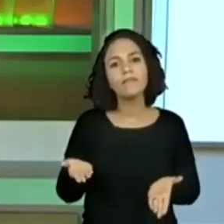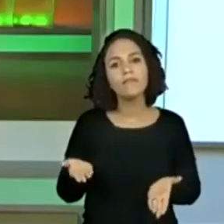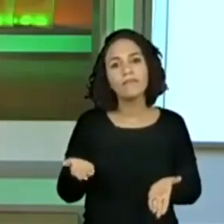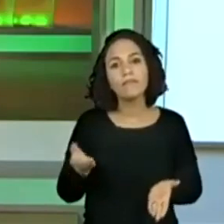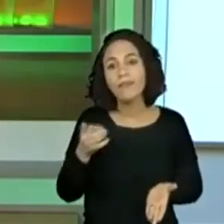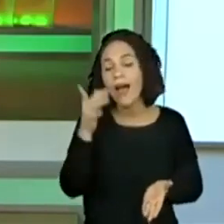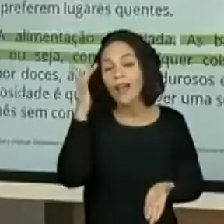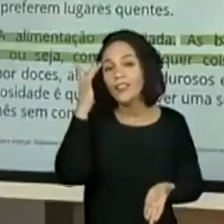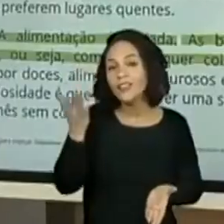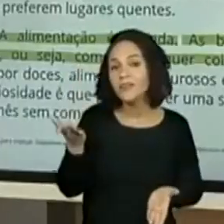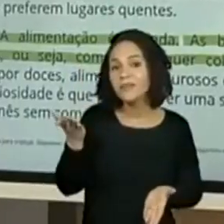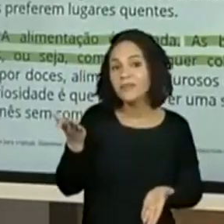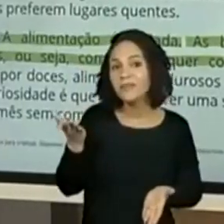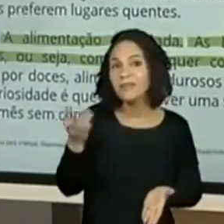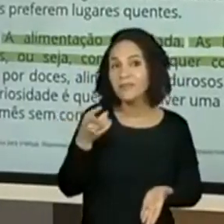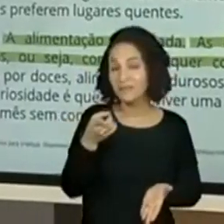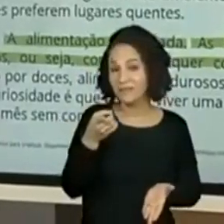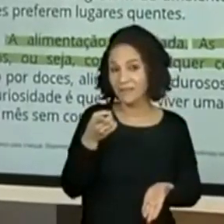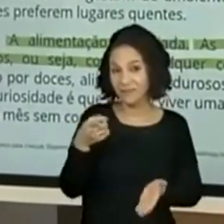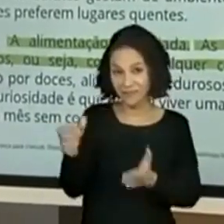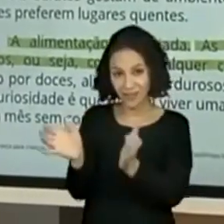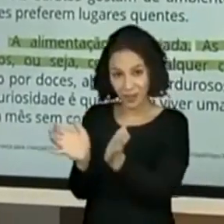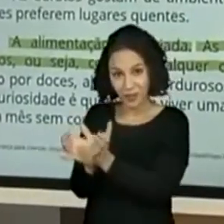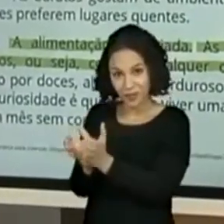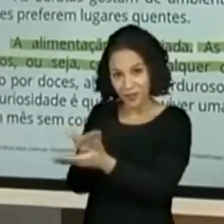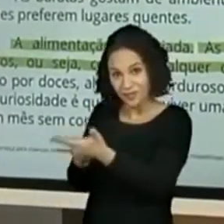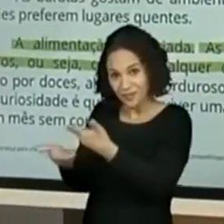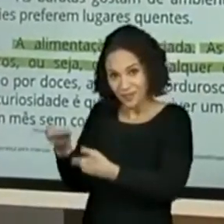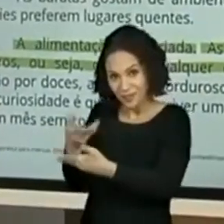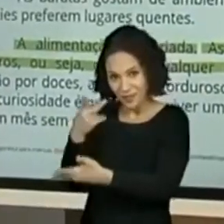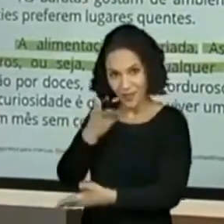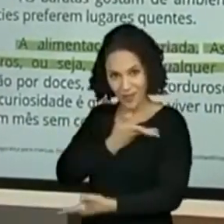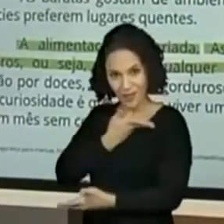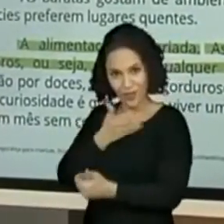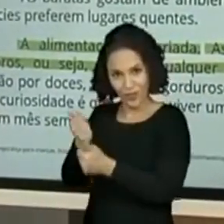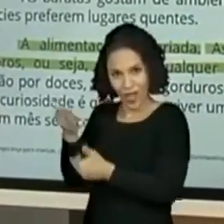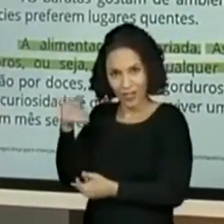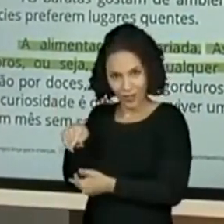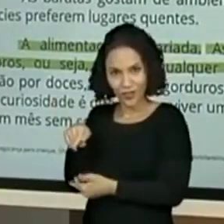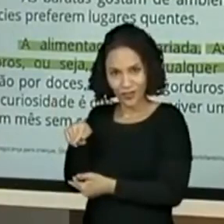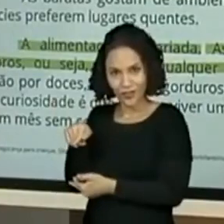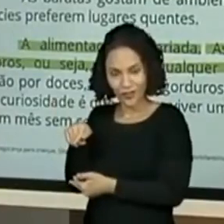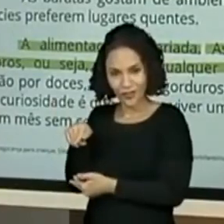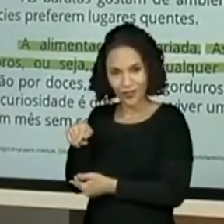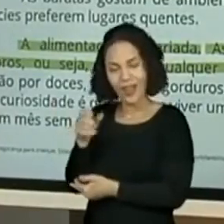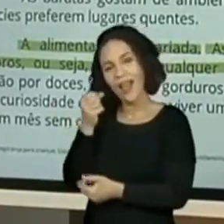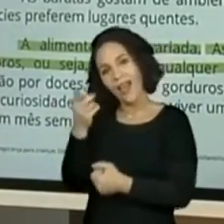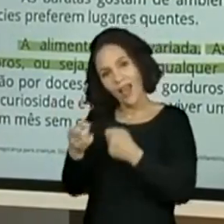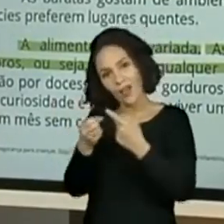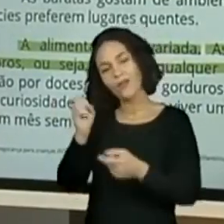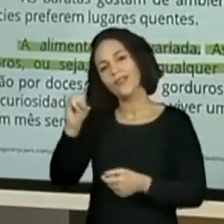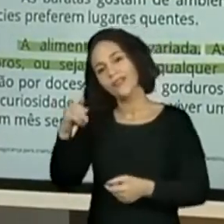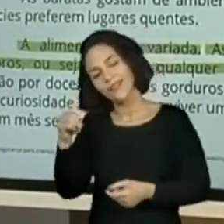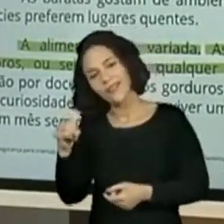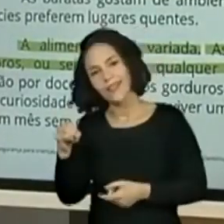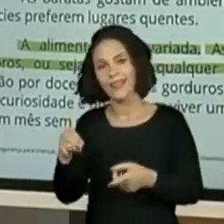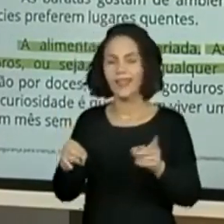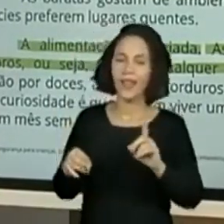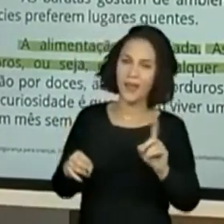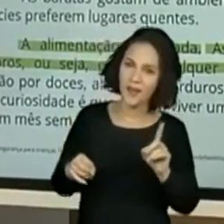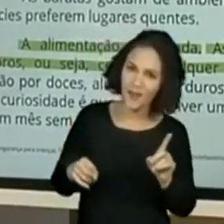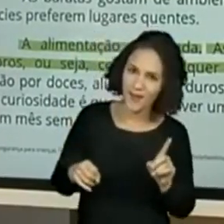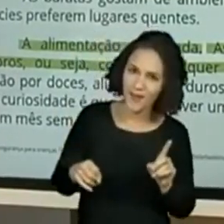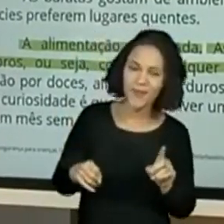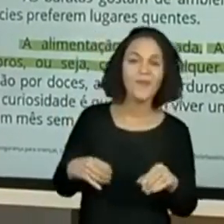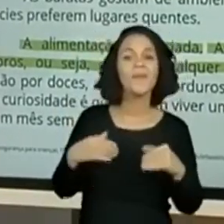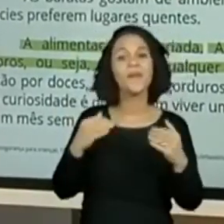Sim? Vocês estão em interação com outros colegas, alguns estudantes sim, outros não ainda, mas vocês